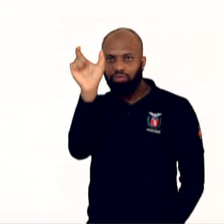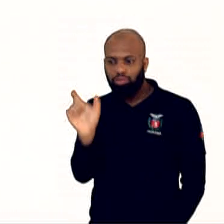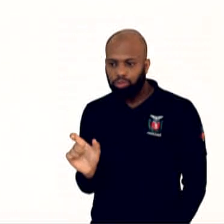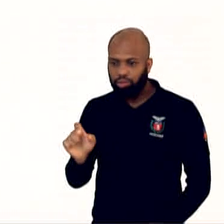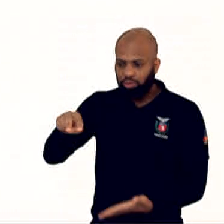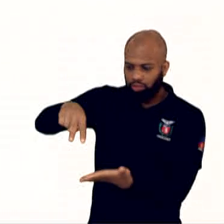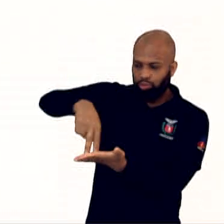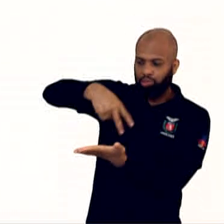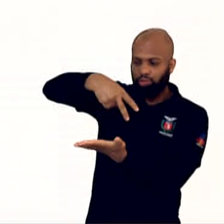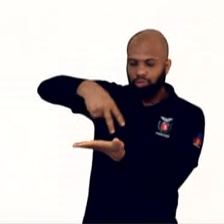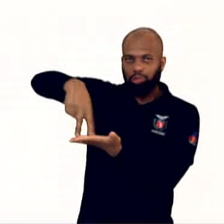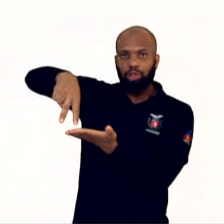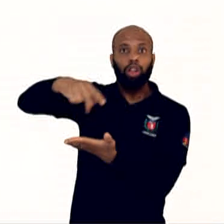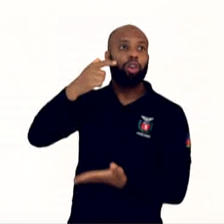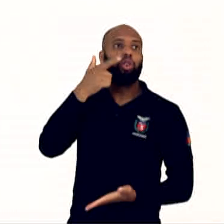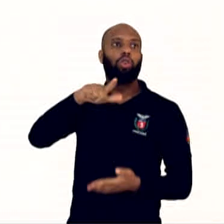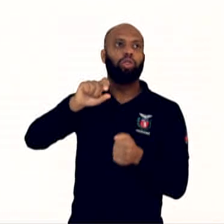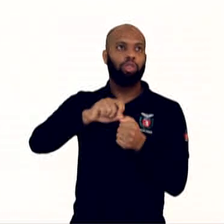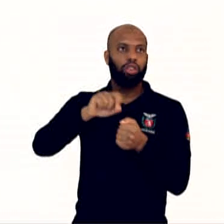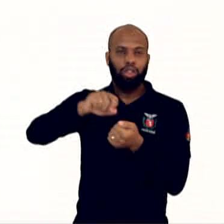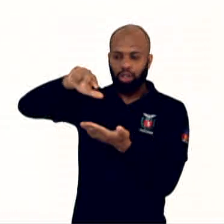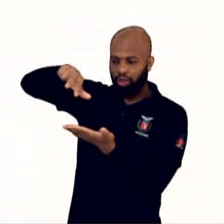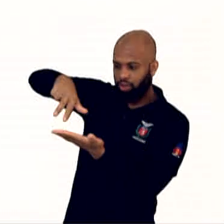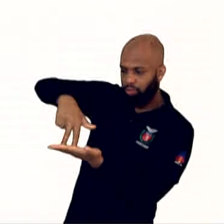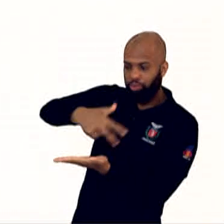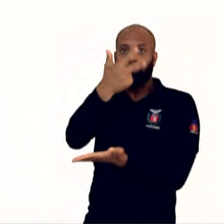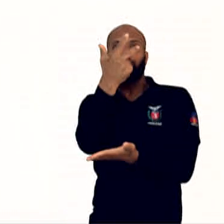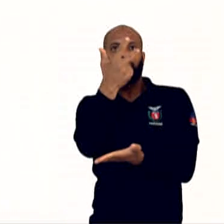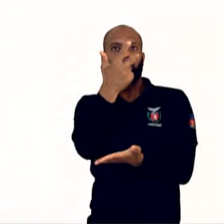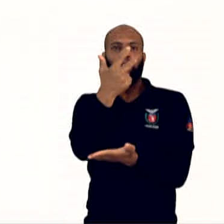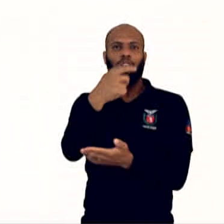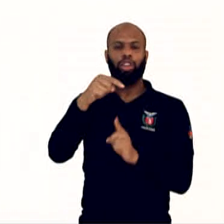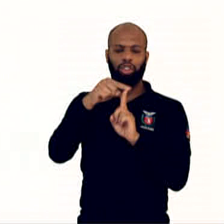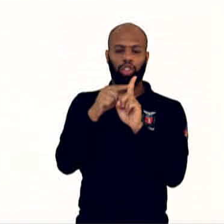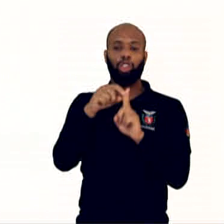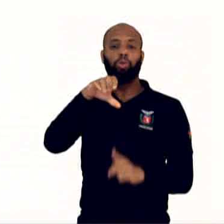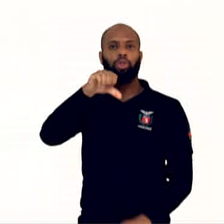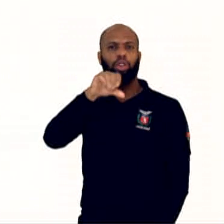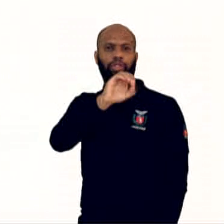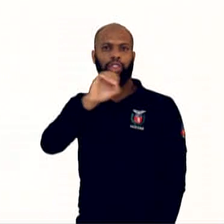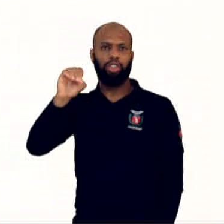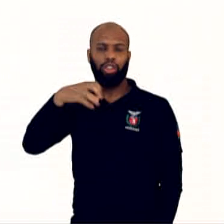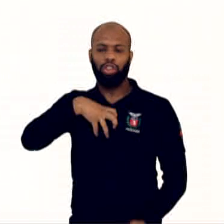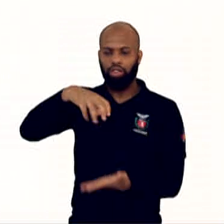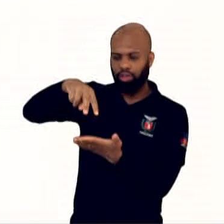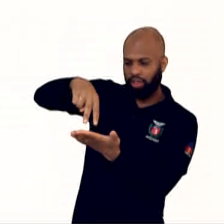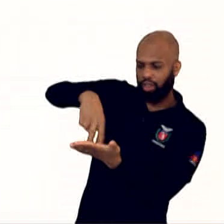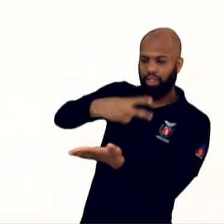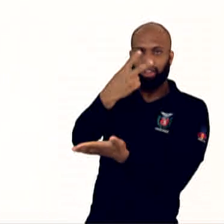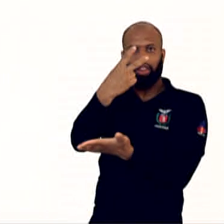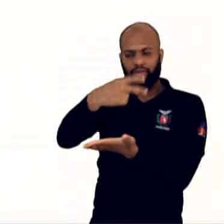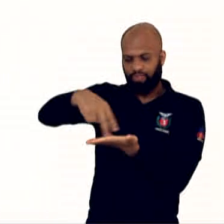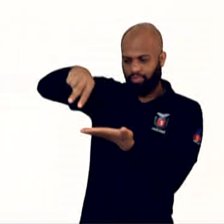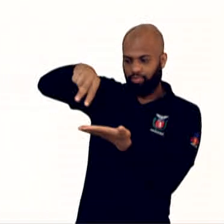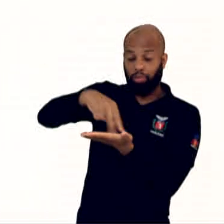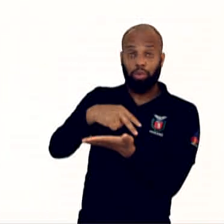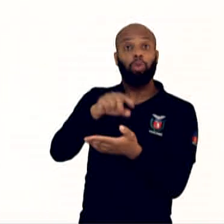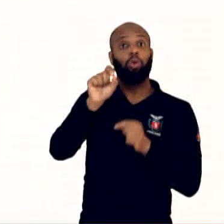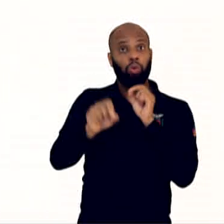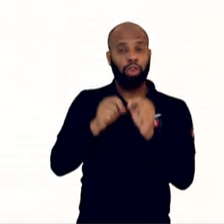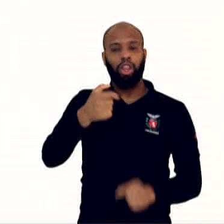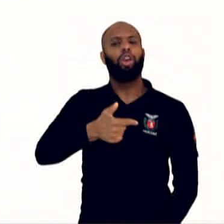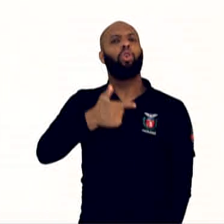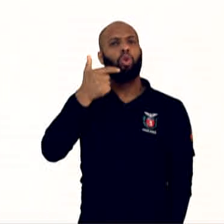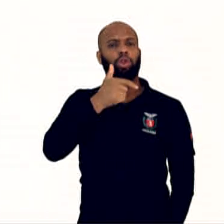conseguiu realizar a manobra denominada 900, na modalidade skate vertical, tornando-se o